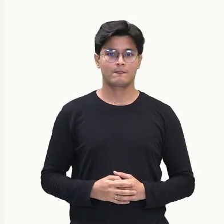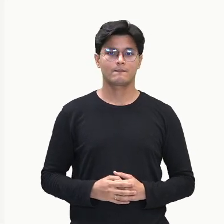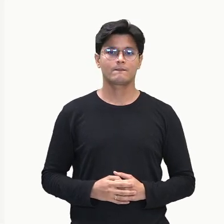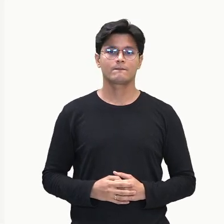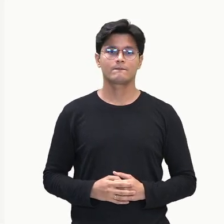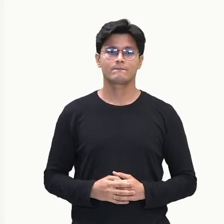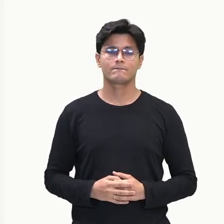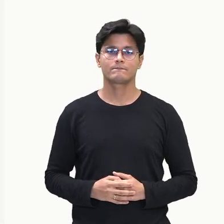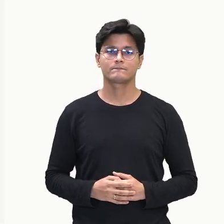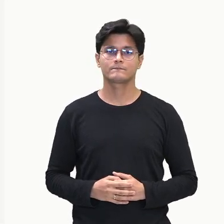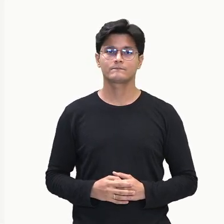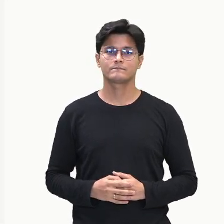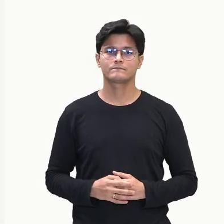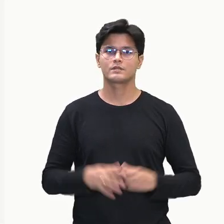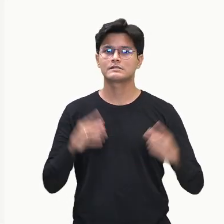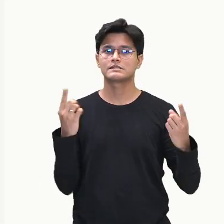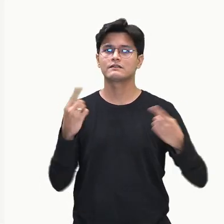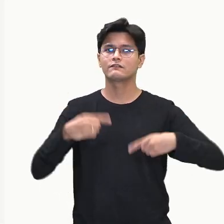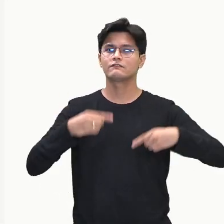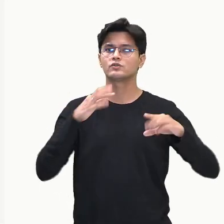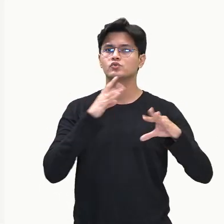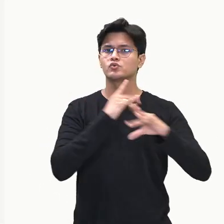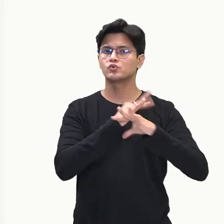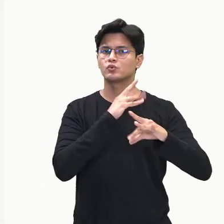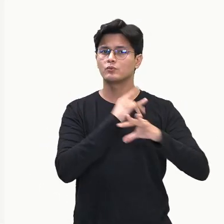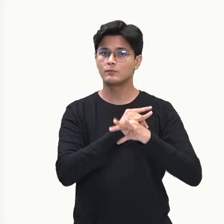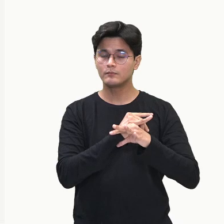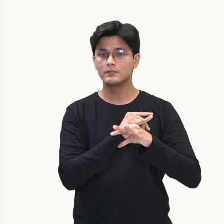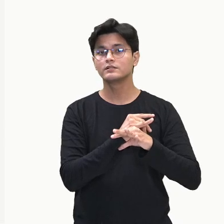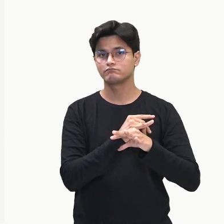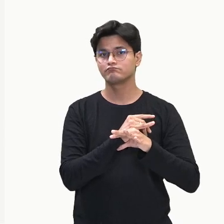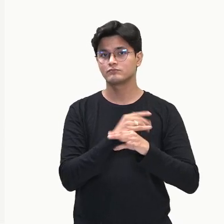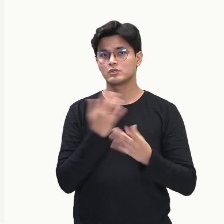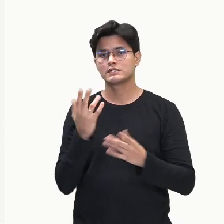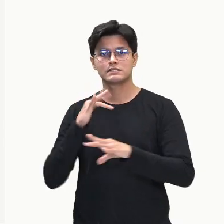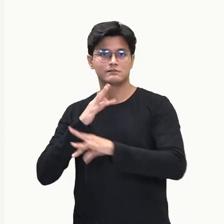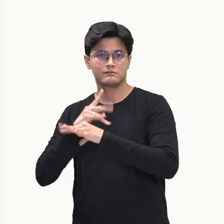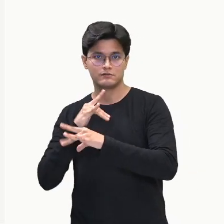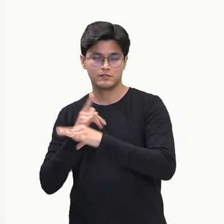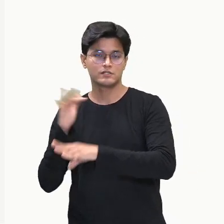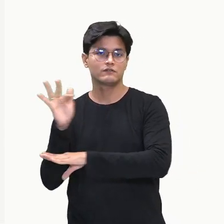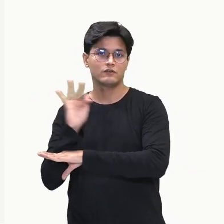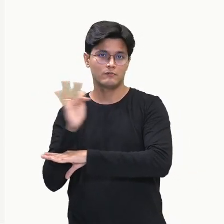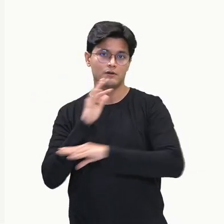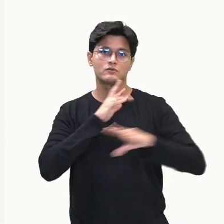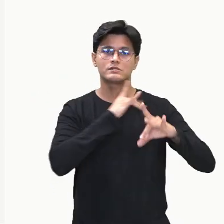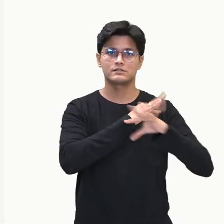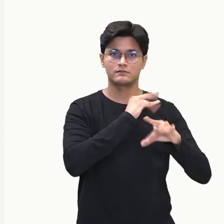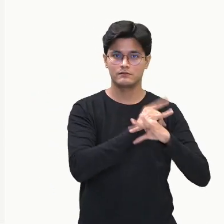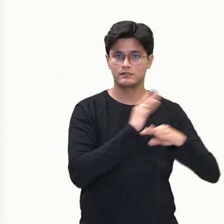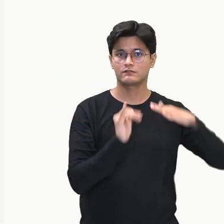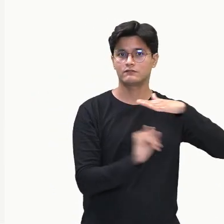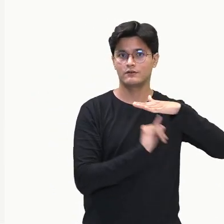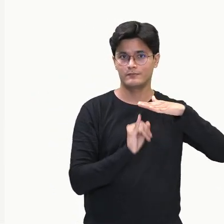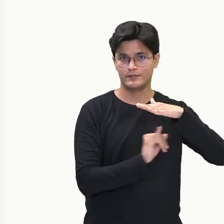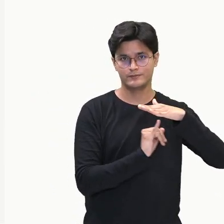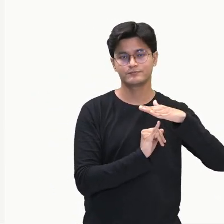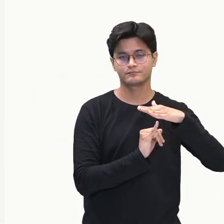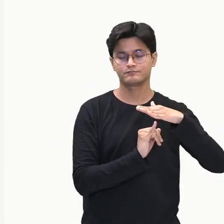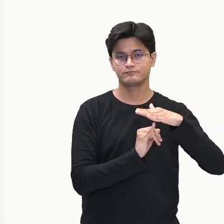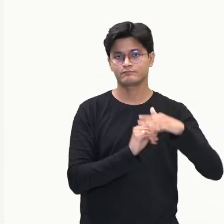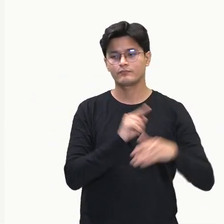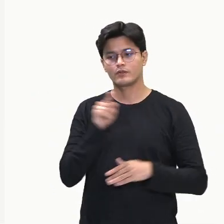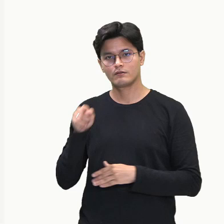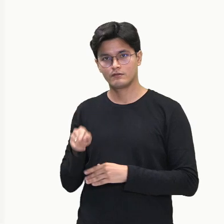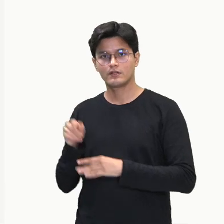São desafios urbanos entre cidade formal e cidade informal. A cidade